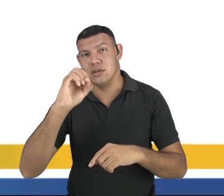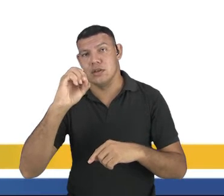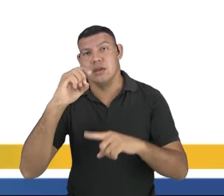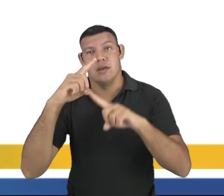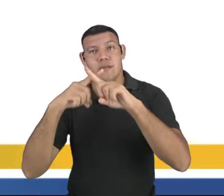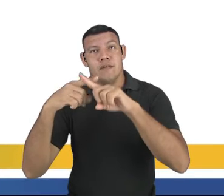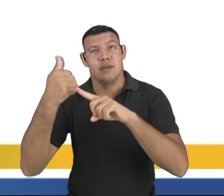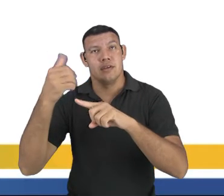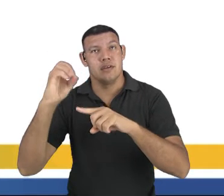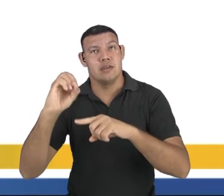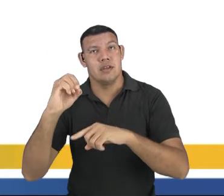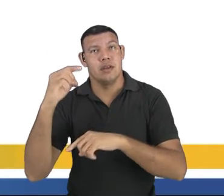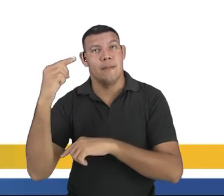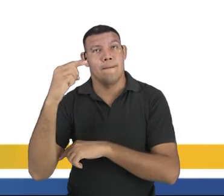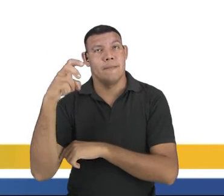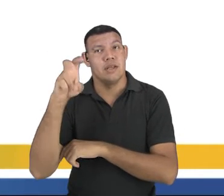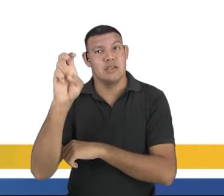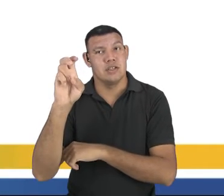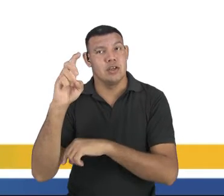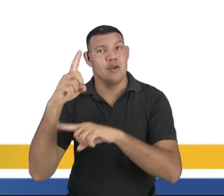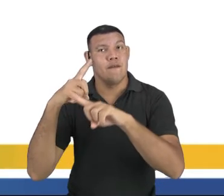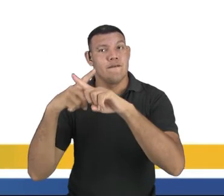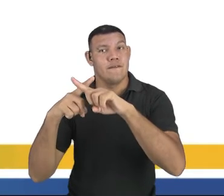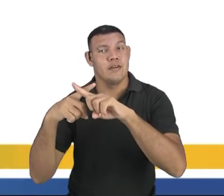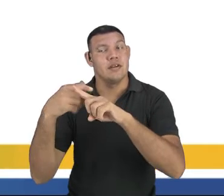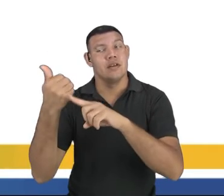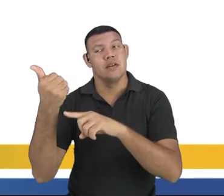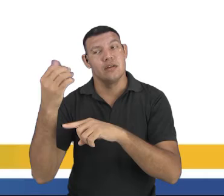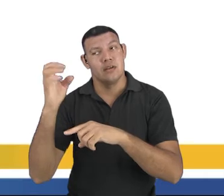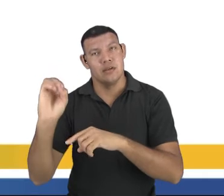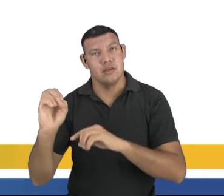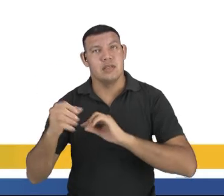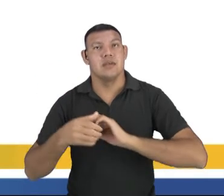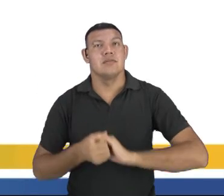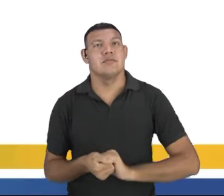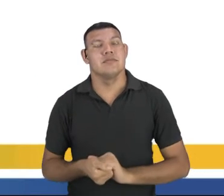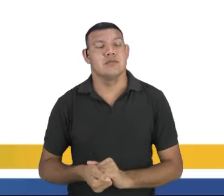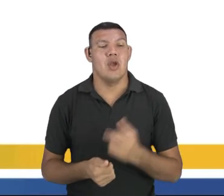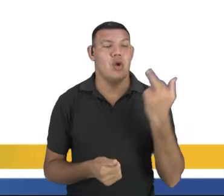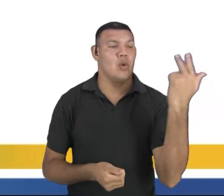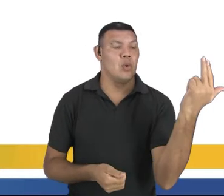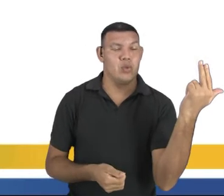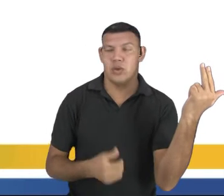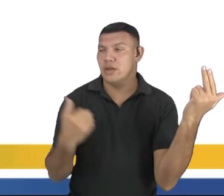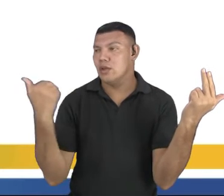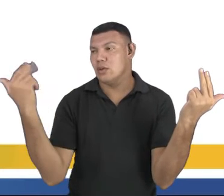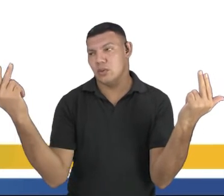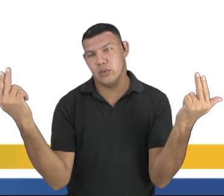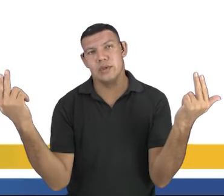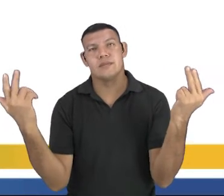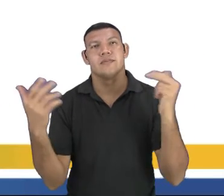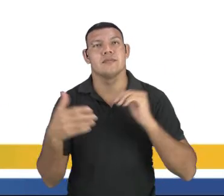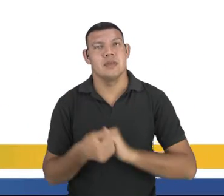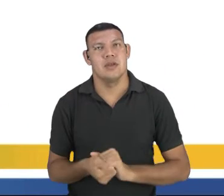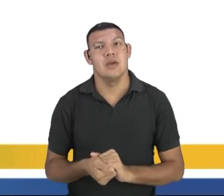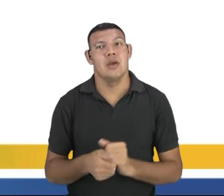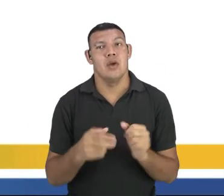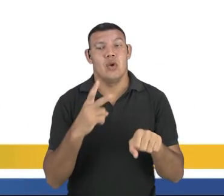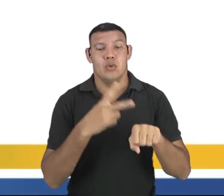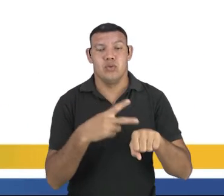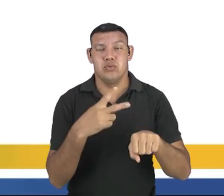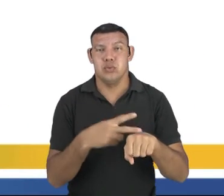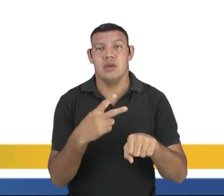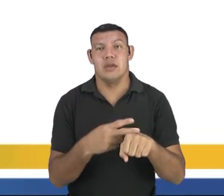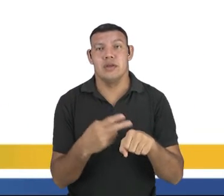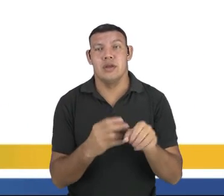tabelado. E o mesmo motivo de aqui ser 60, aqui é 60, né, porque o vidro e o mercúrio são aquecidos juntos